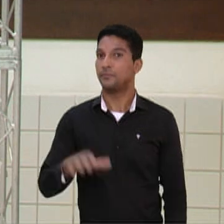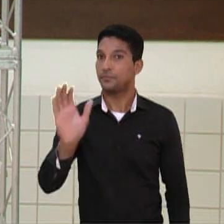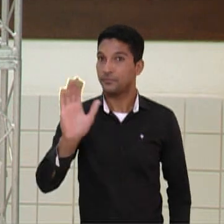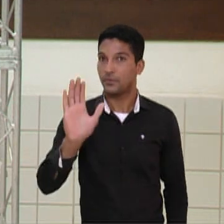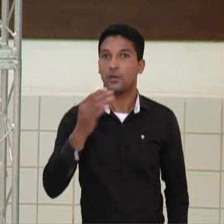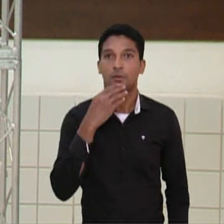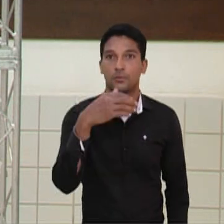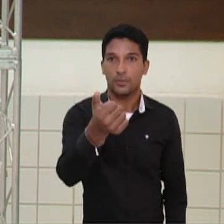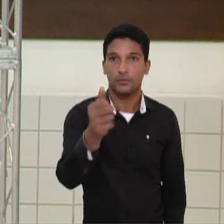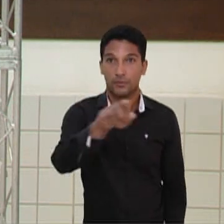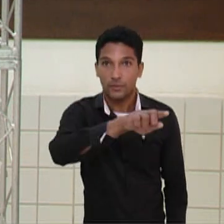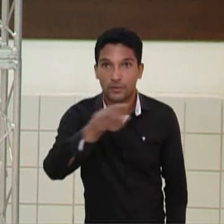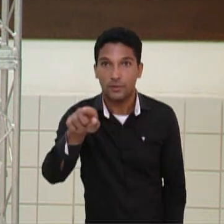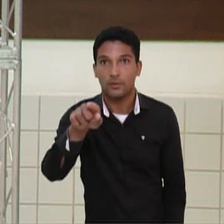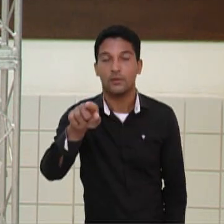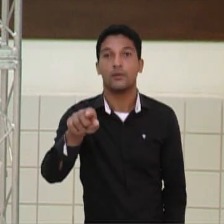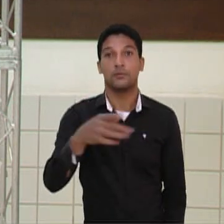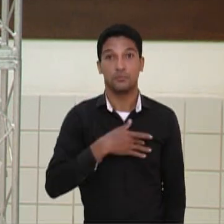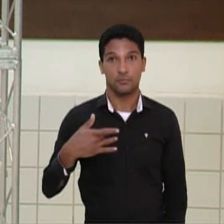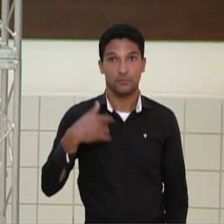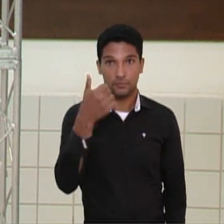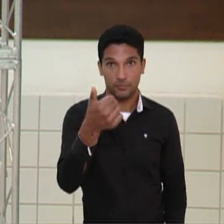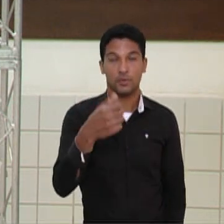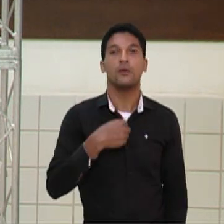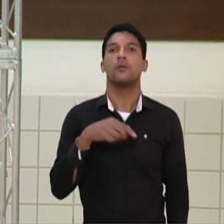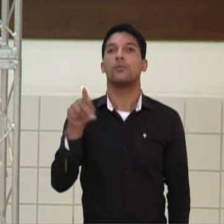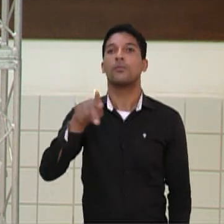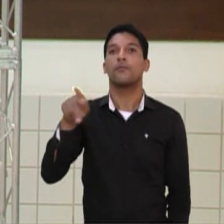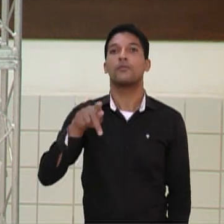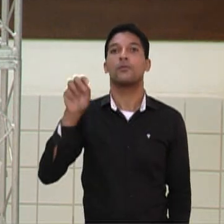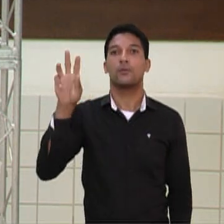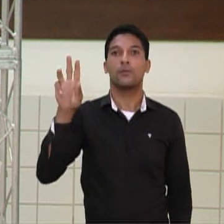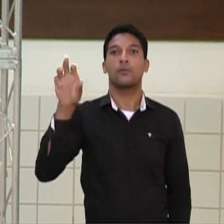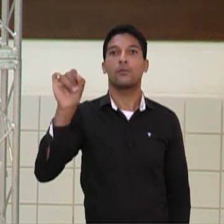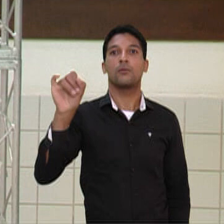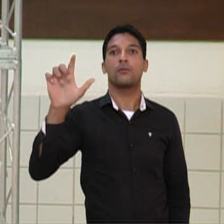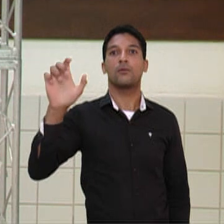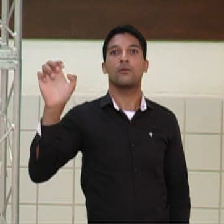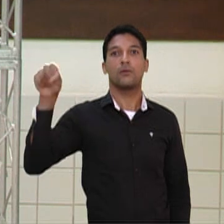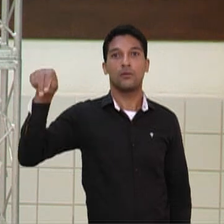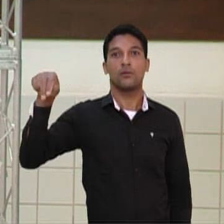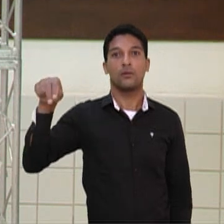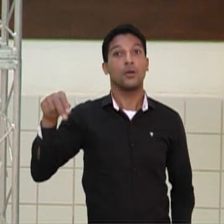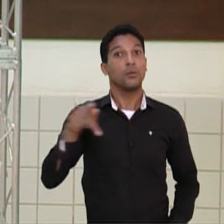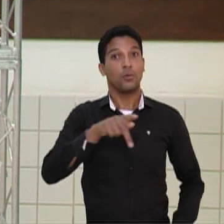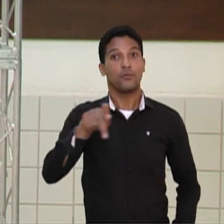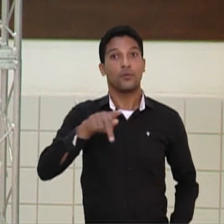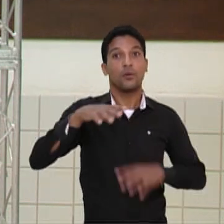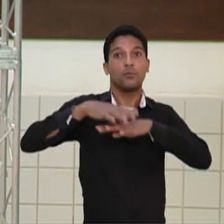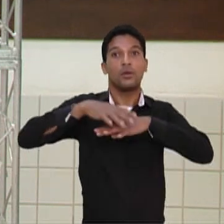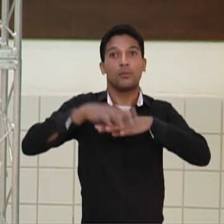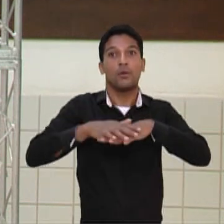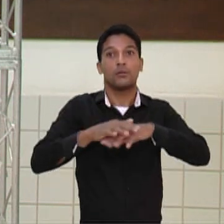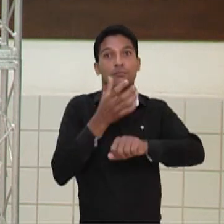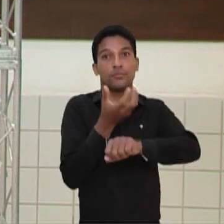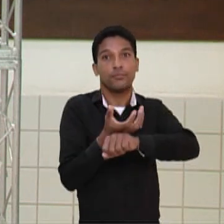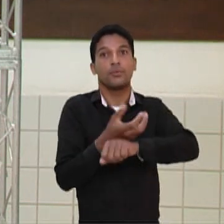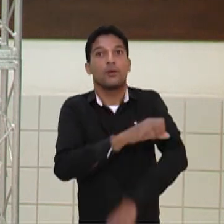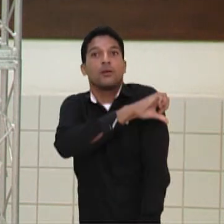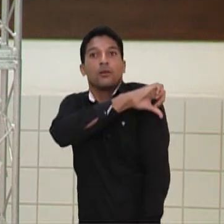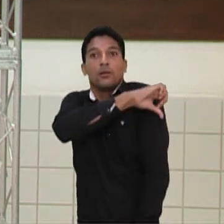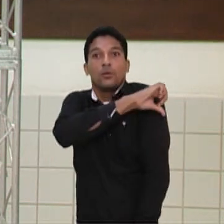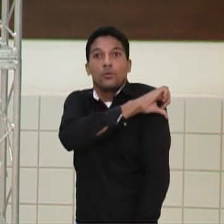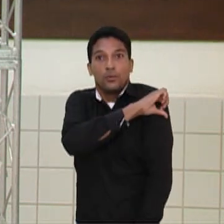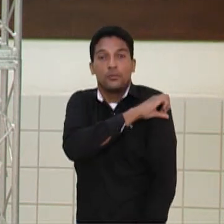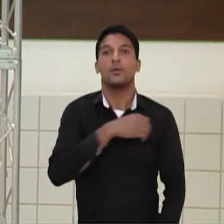Olá, tudo bem com vocês? Eu sou o professor William, professor de matemática do 9º ano. Antes de nós iniciarmos a nossa aula, eu gostaria de dar um recado